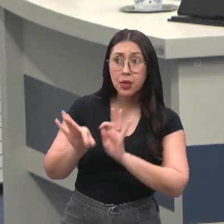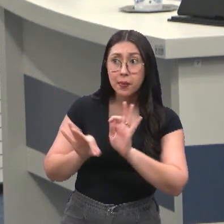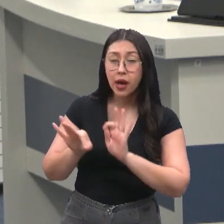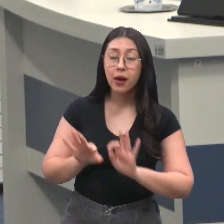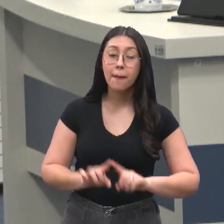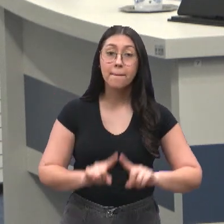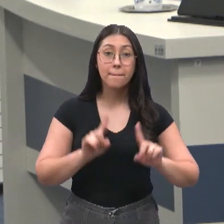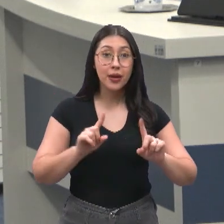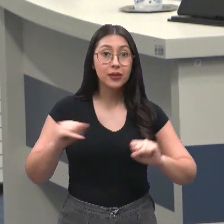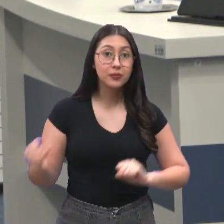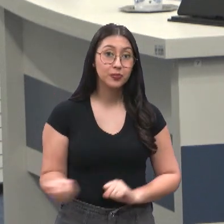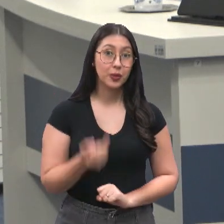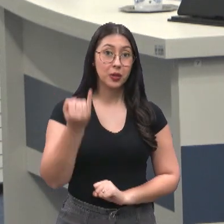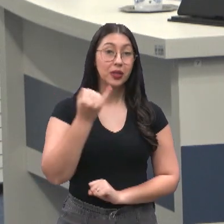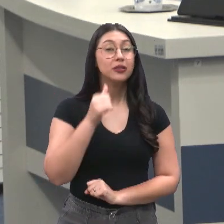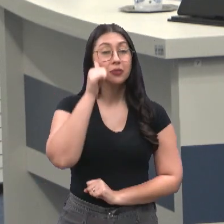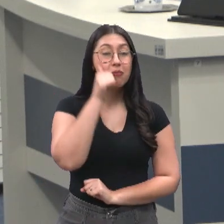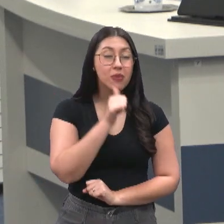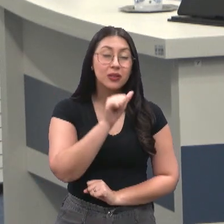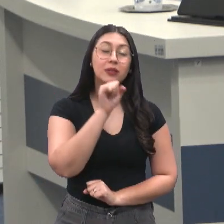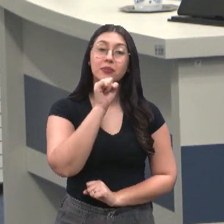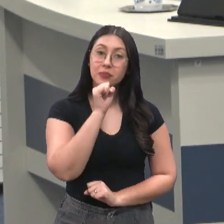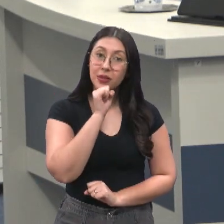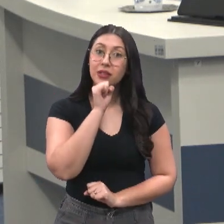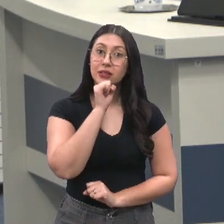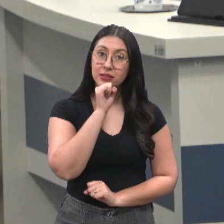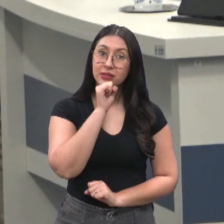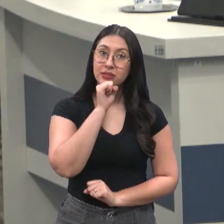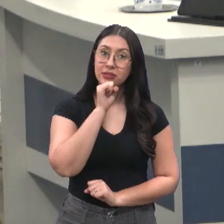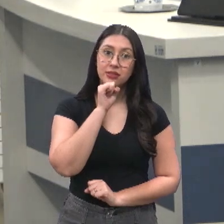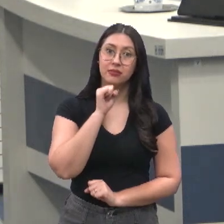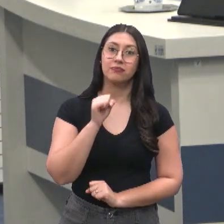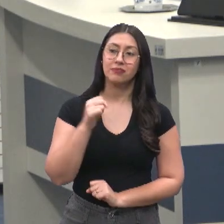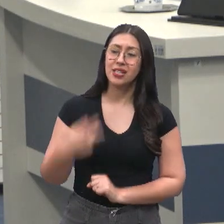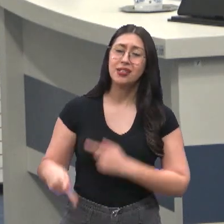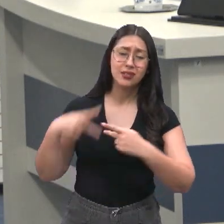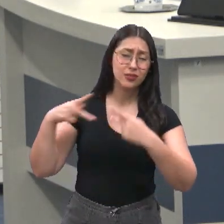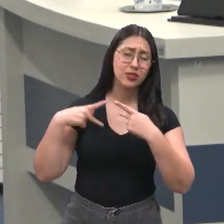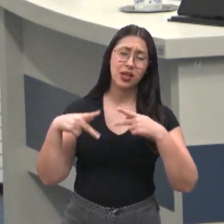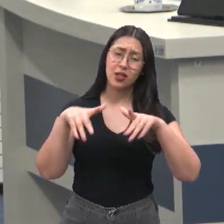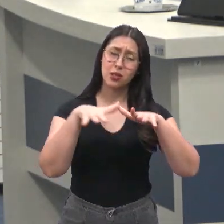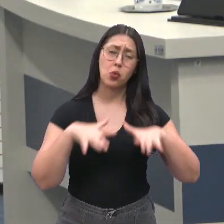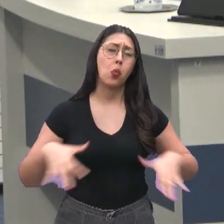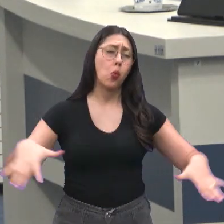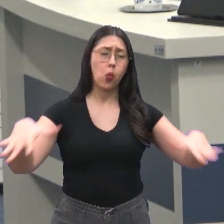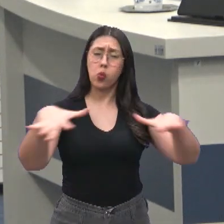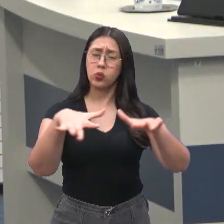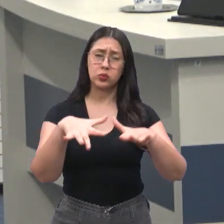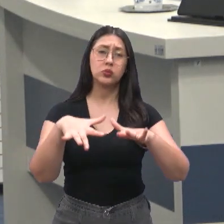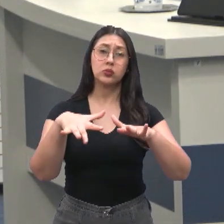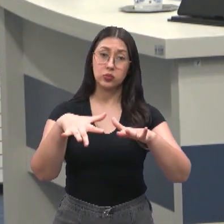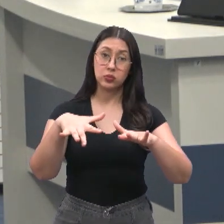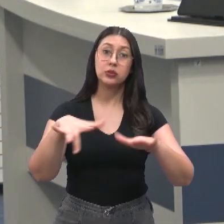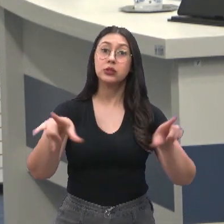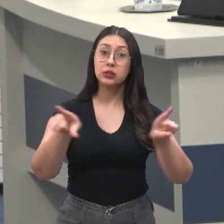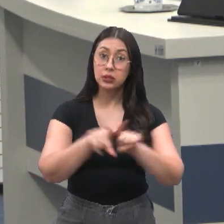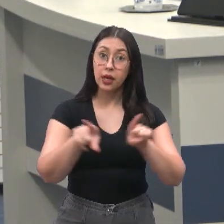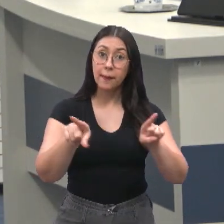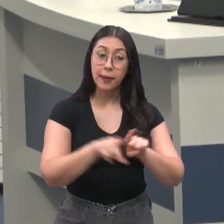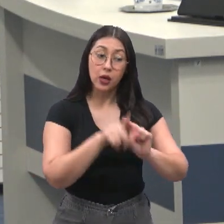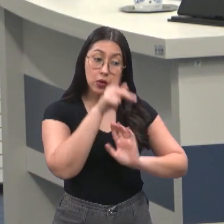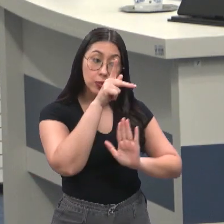importante para as mães da cidade, não só de São José, né? Eu acho que em todo local isso. E os projetos, eles têm que